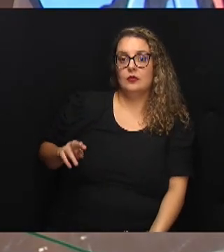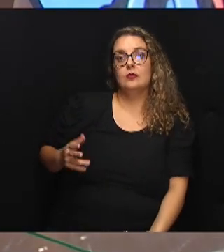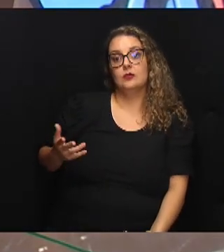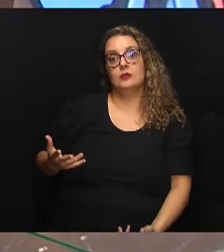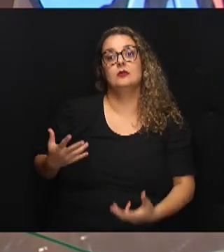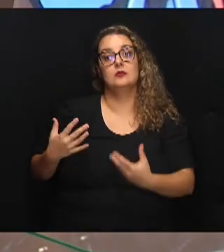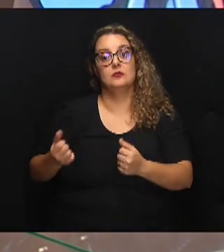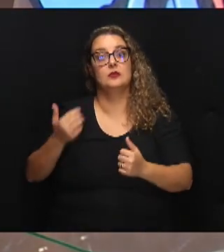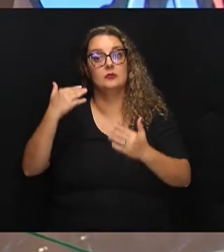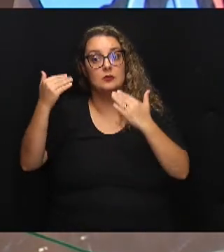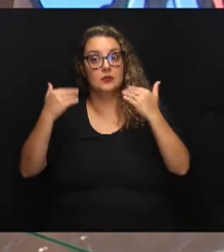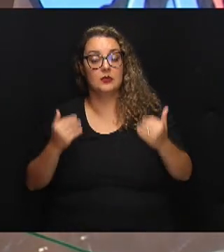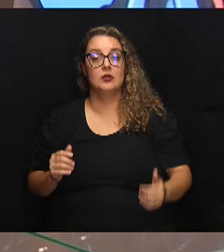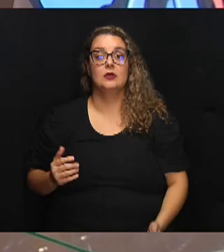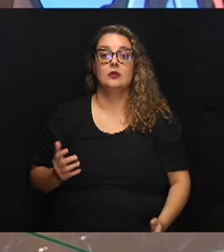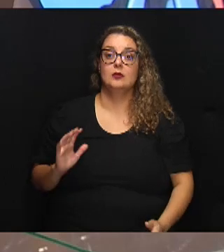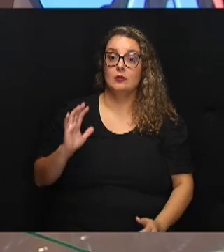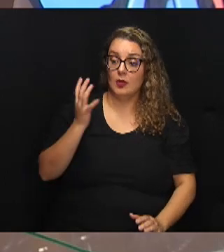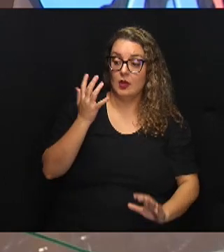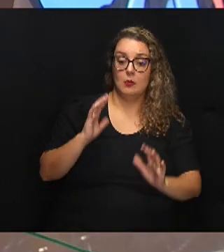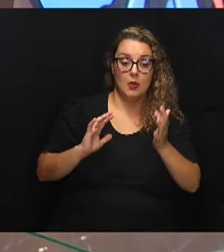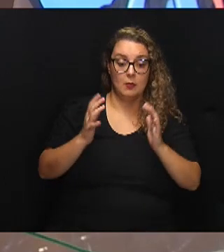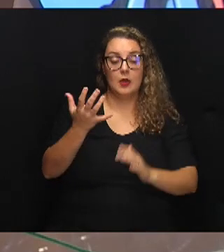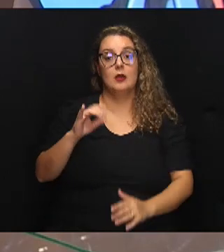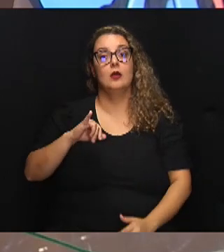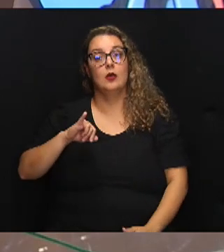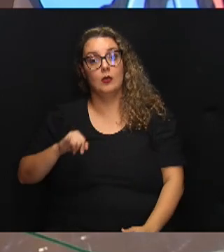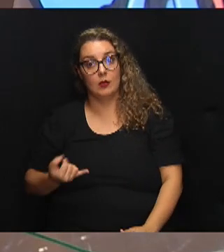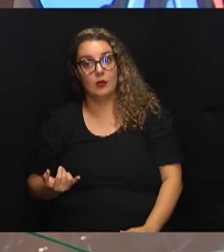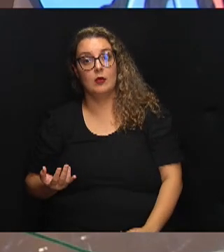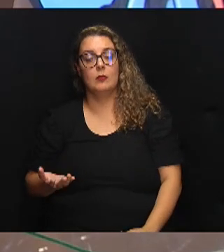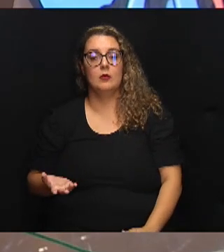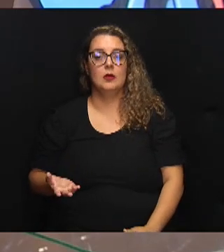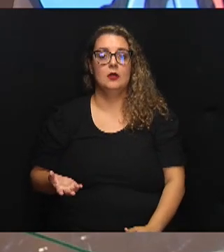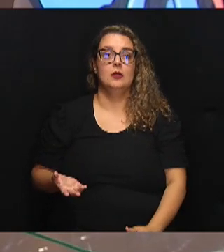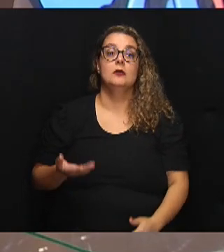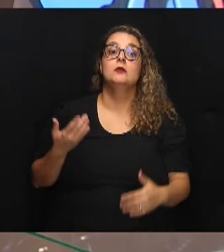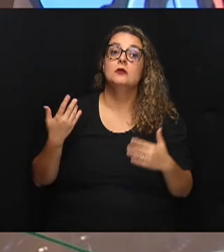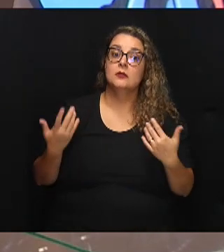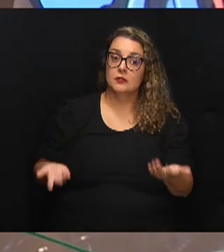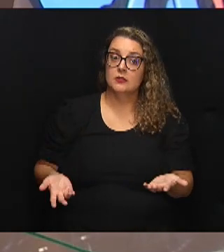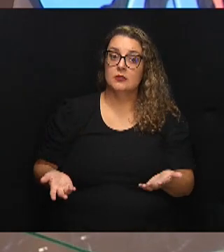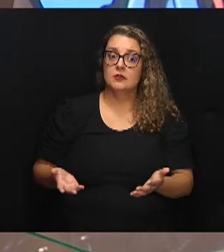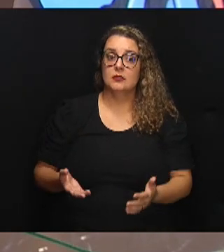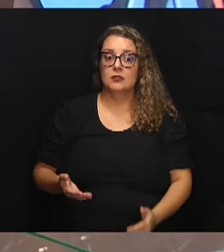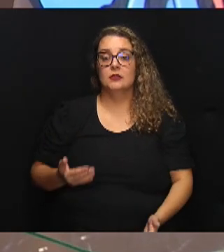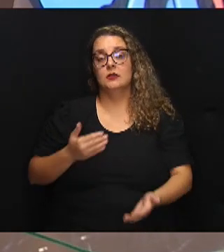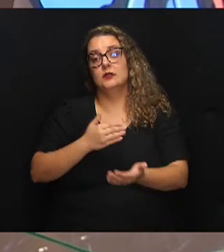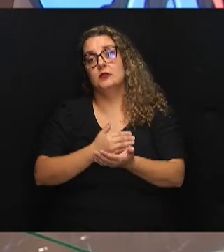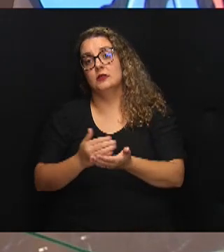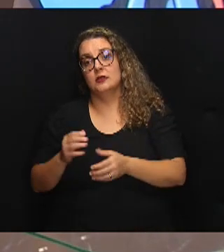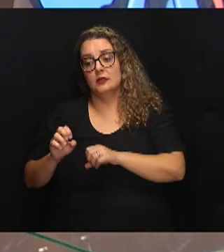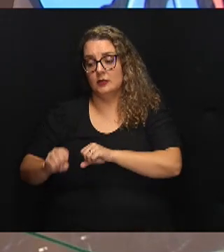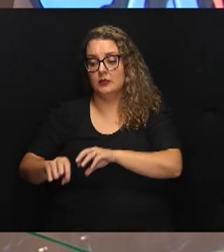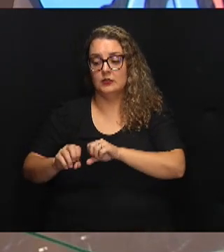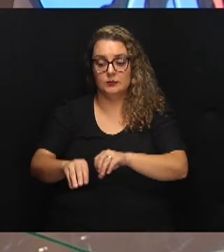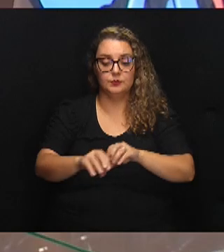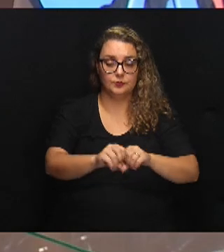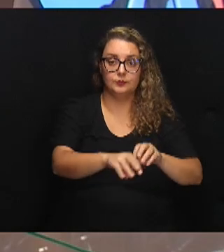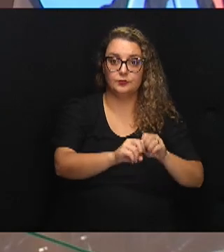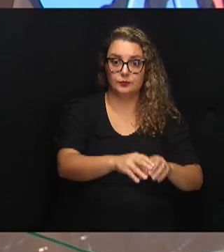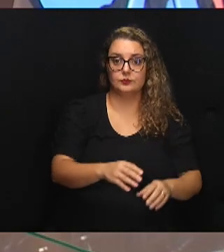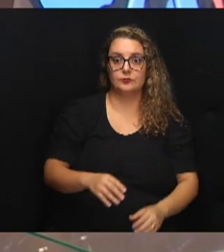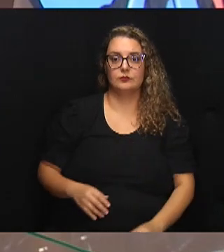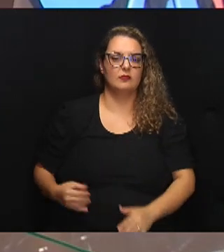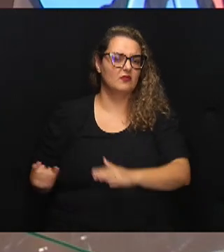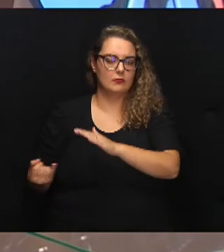reconhecimento, começaram a aparecer oportunidades. Então, comecei a dar aulas